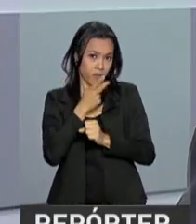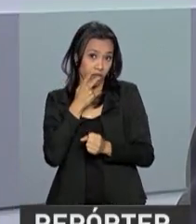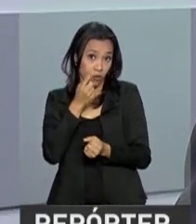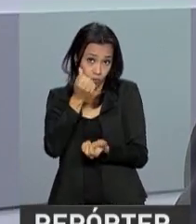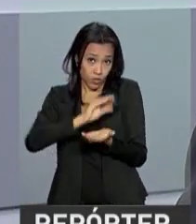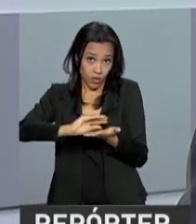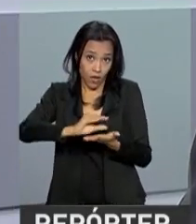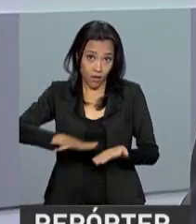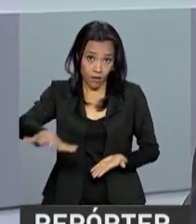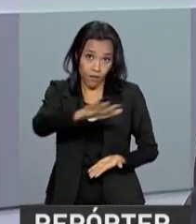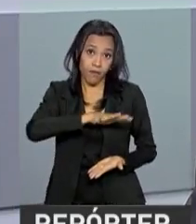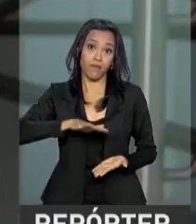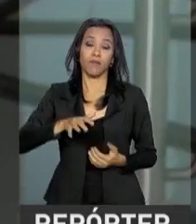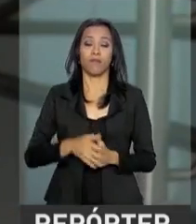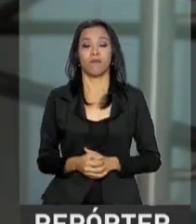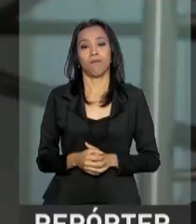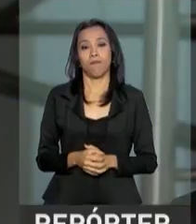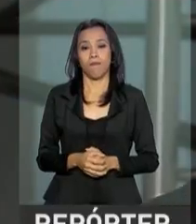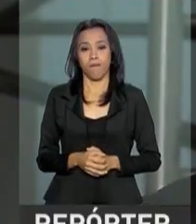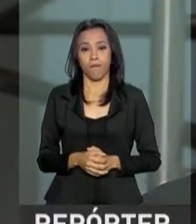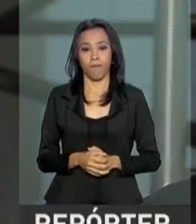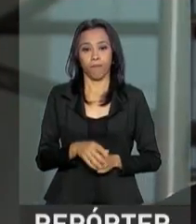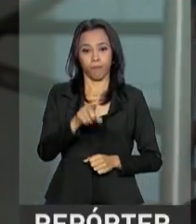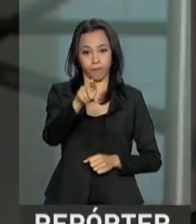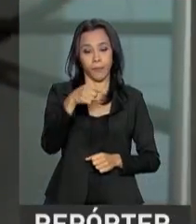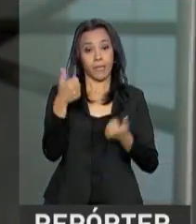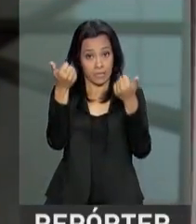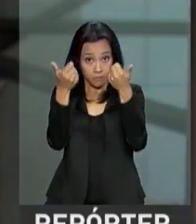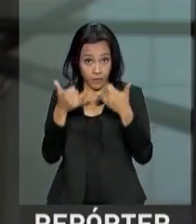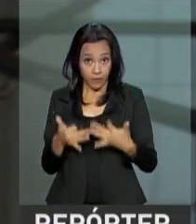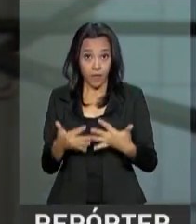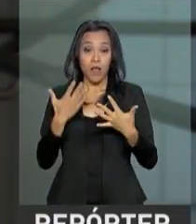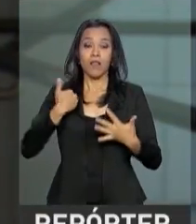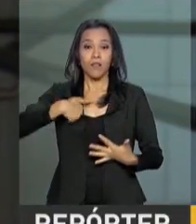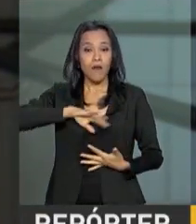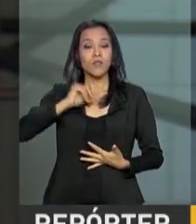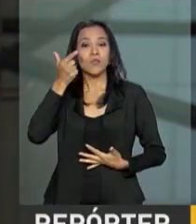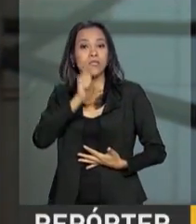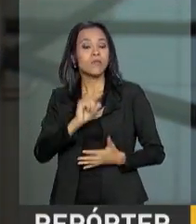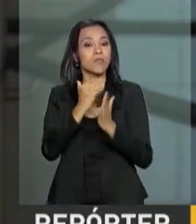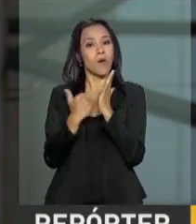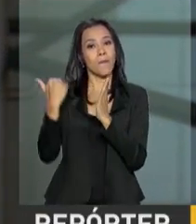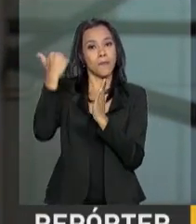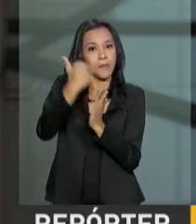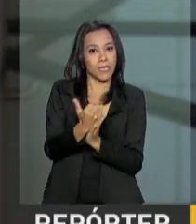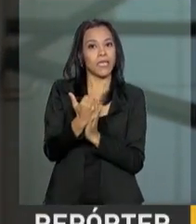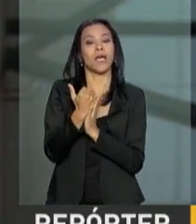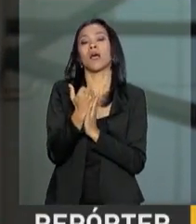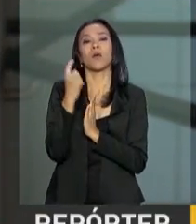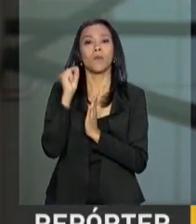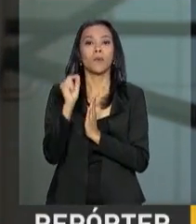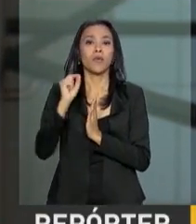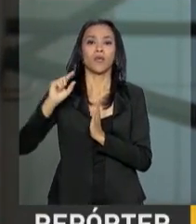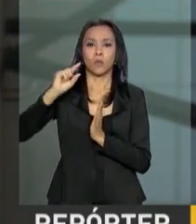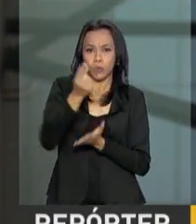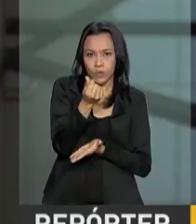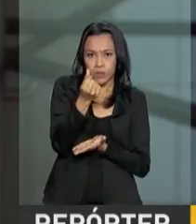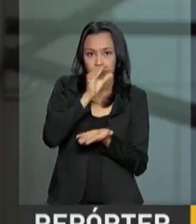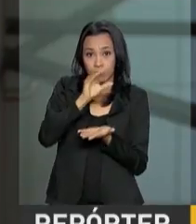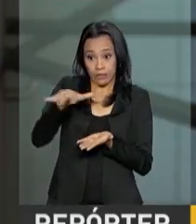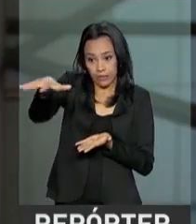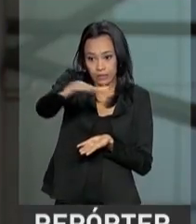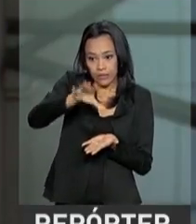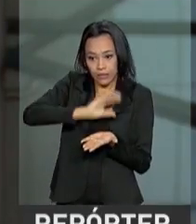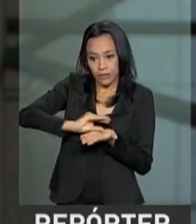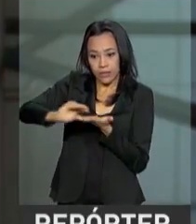no setor. Eu acho que nós conseguimos aumentar significativamente o investimento em cultura